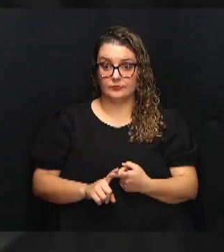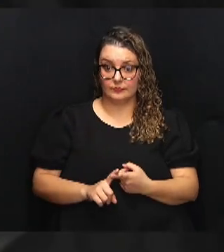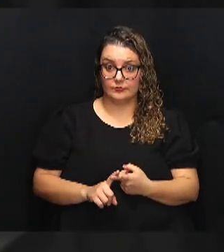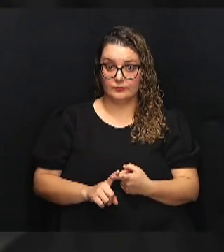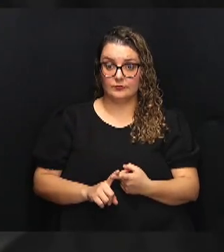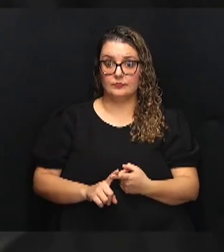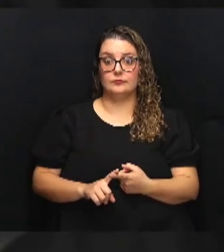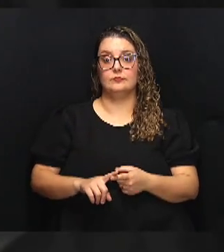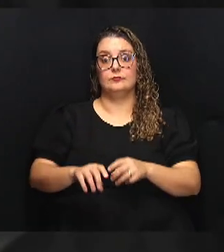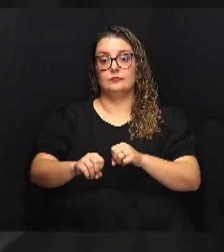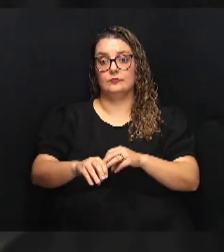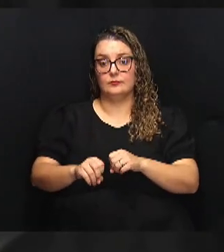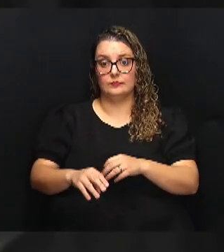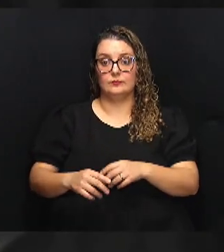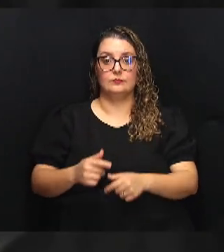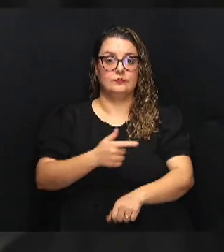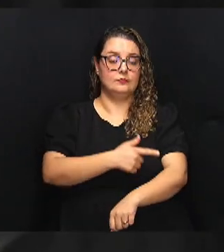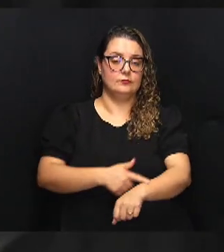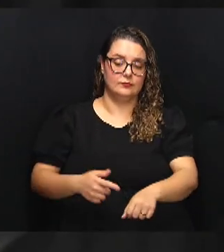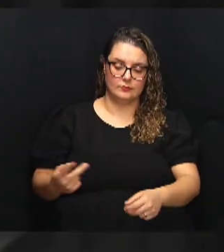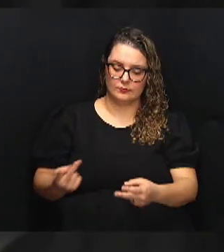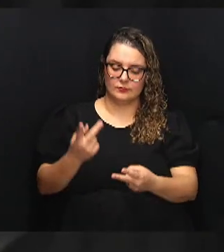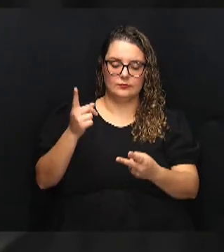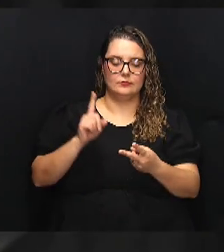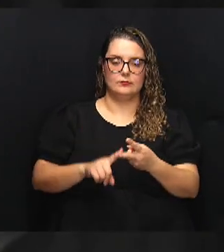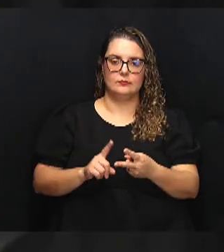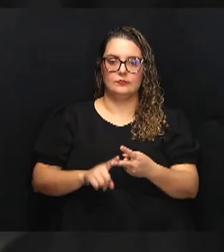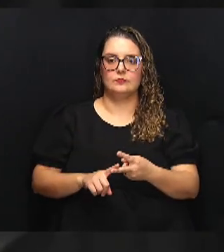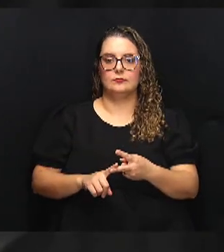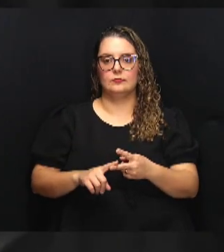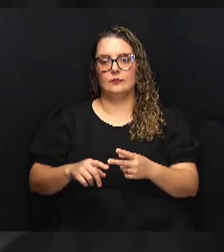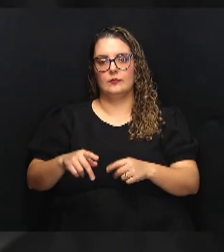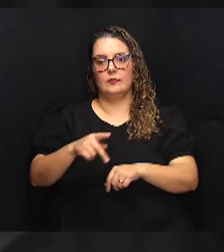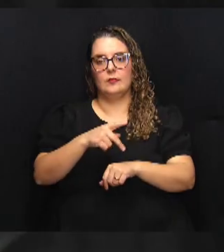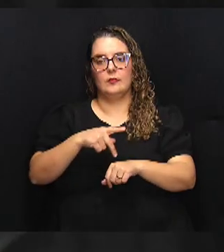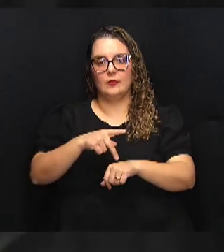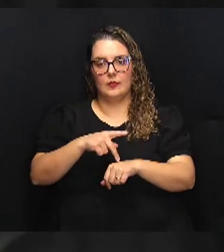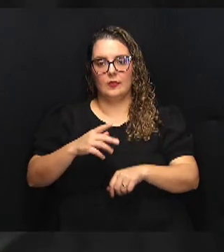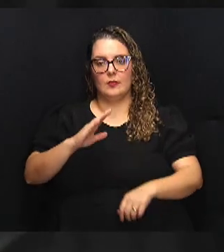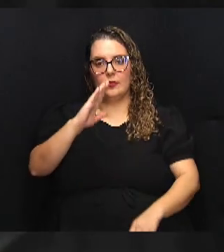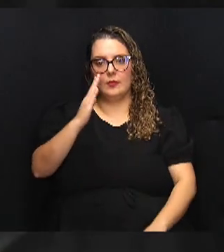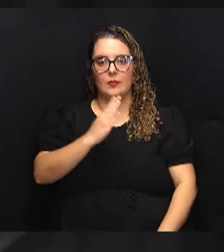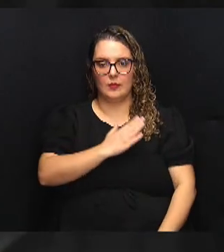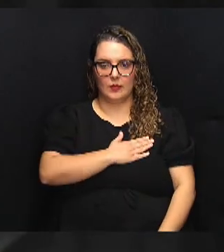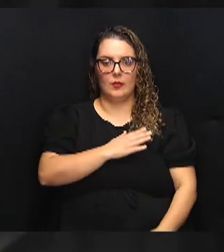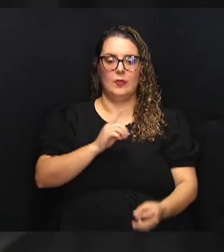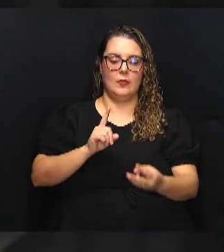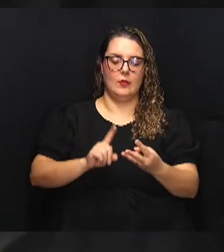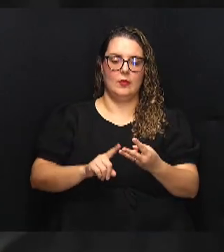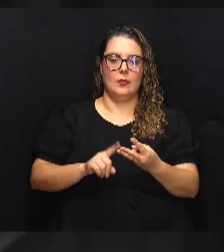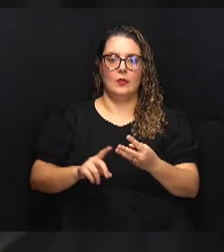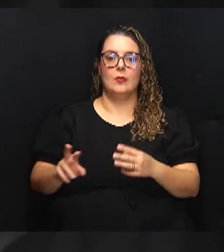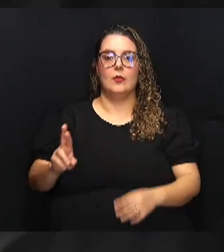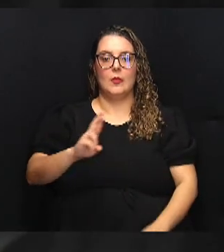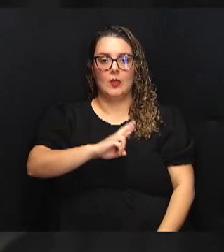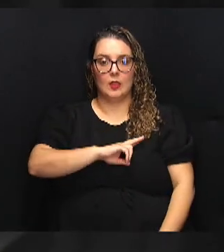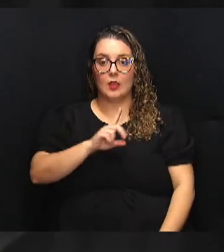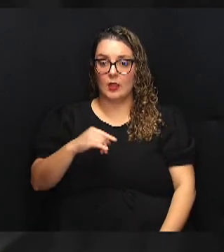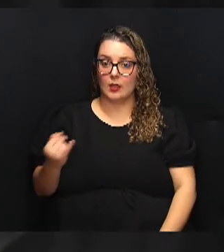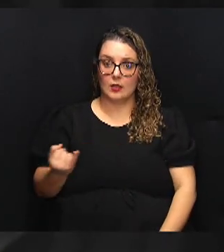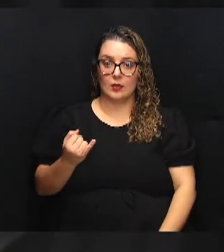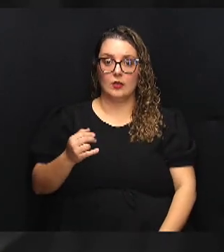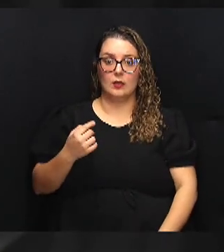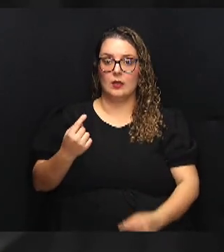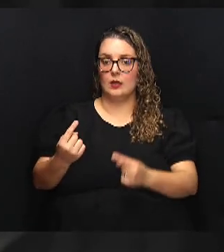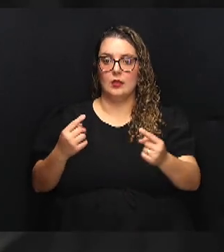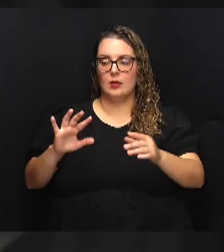da criação com valores, né, da pátria, da religião, que é importantíssima, cada um